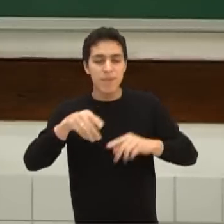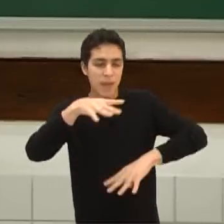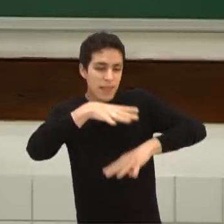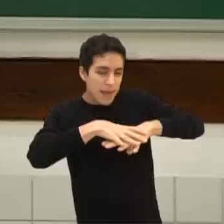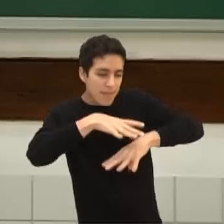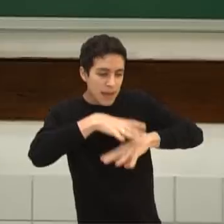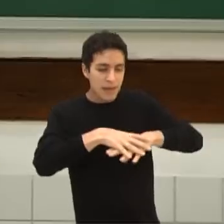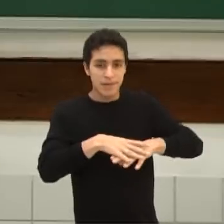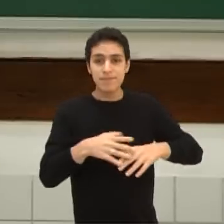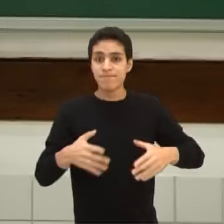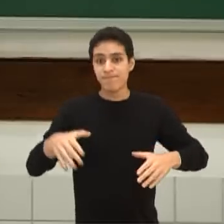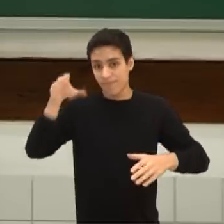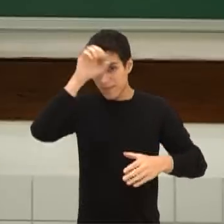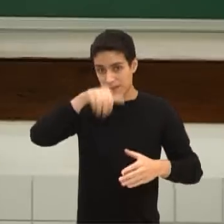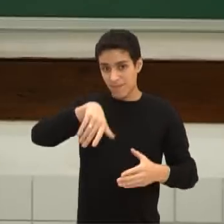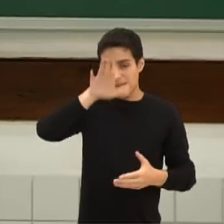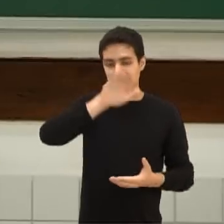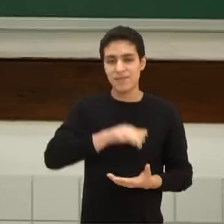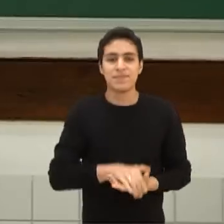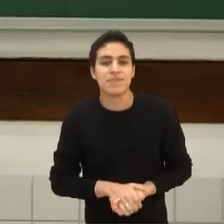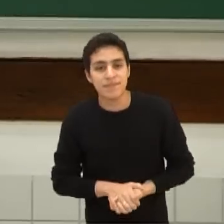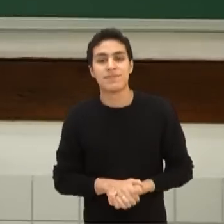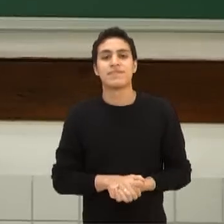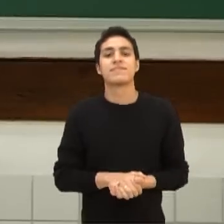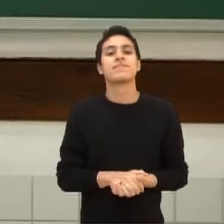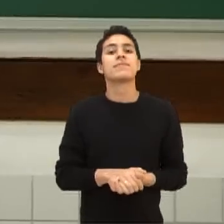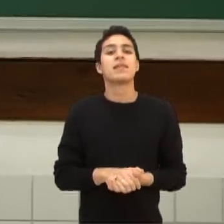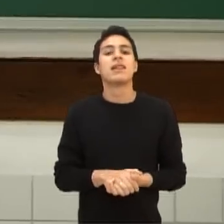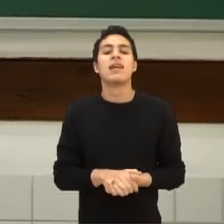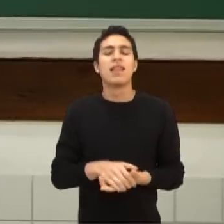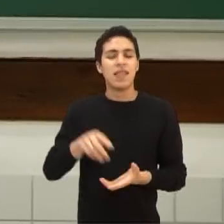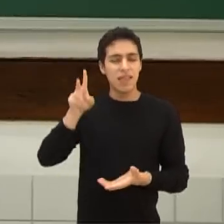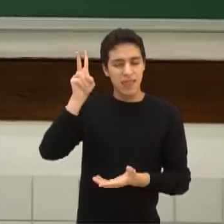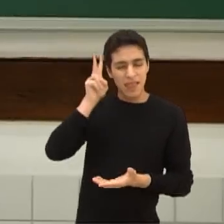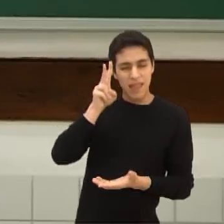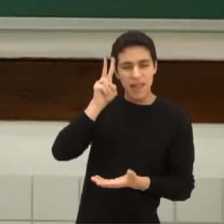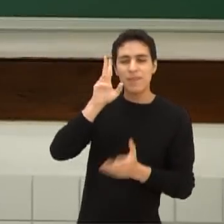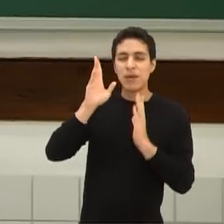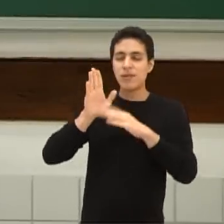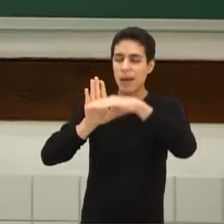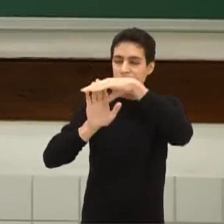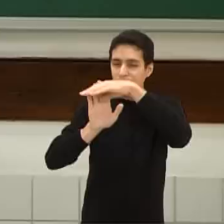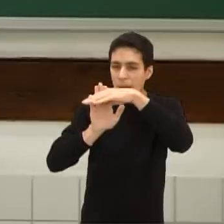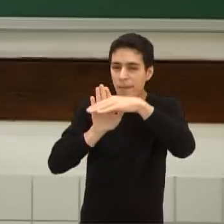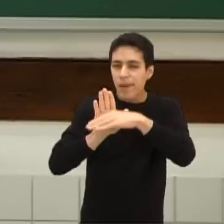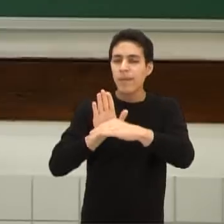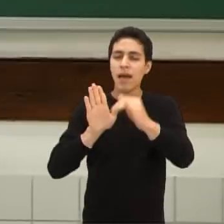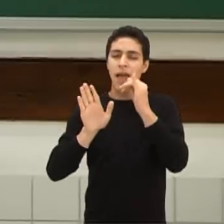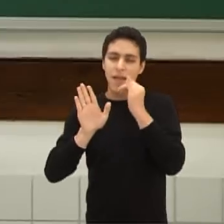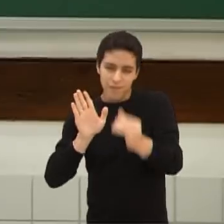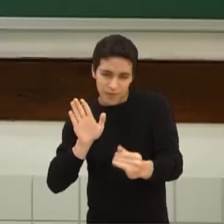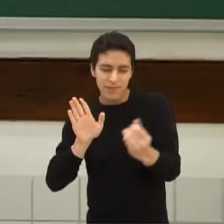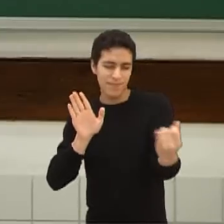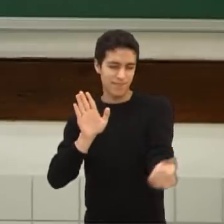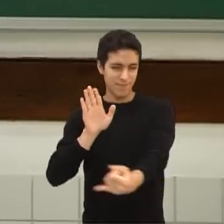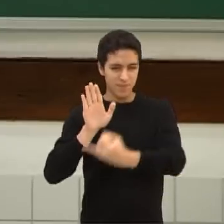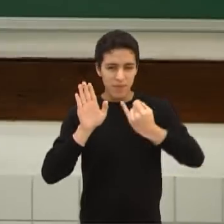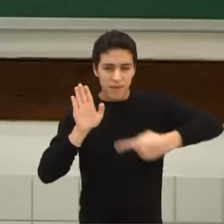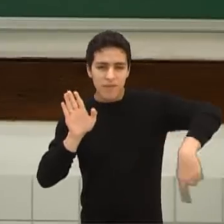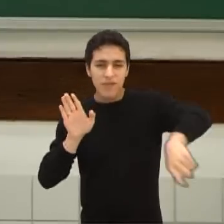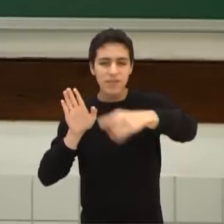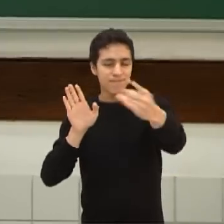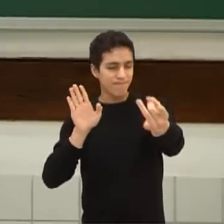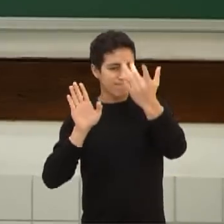matemática, certinho? Lembrem-se alguns recadinhos muito importantes para vocês, hein?